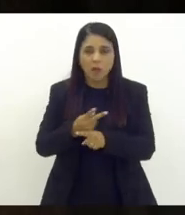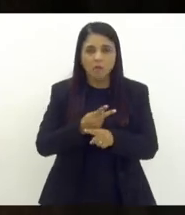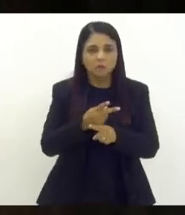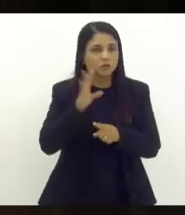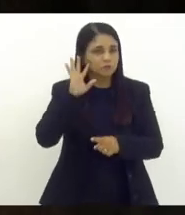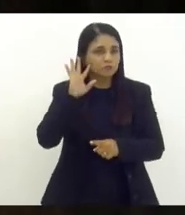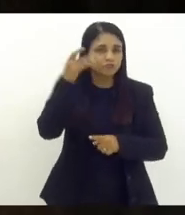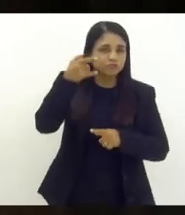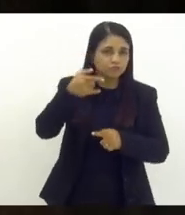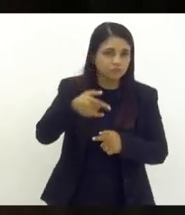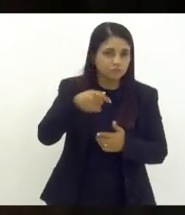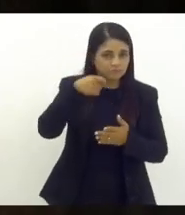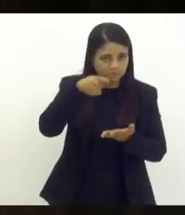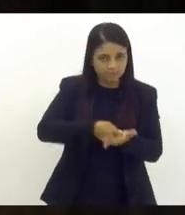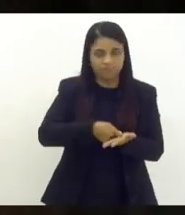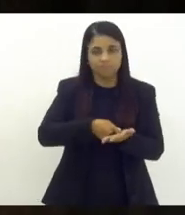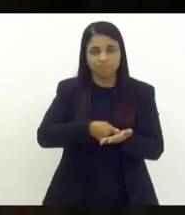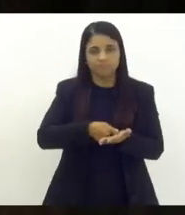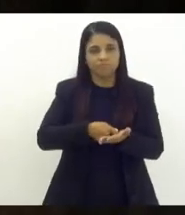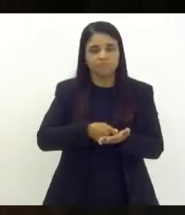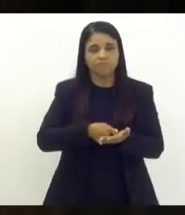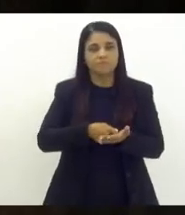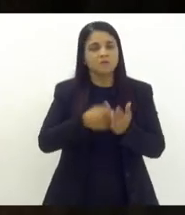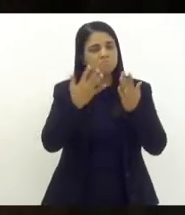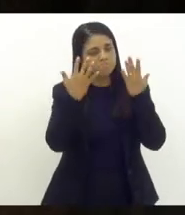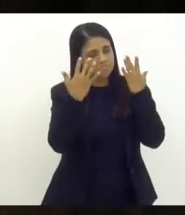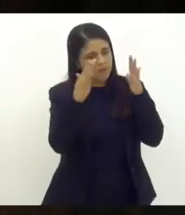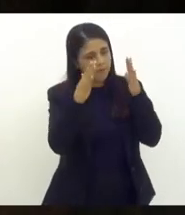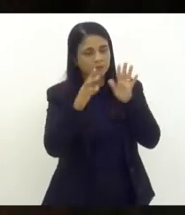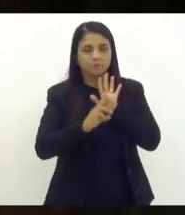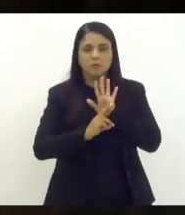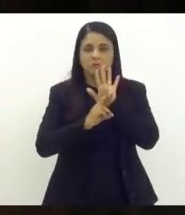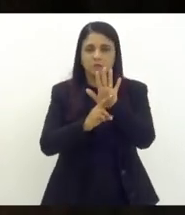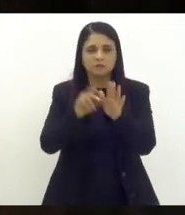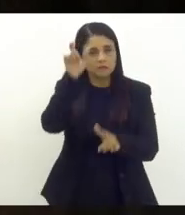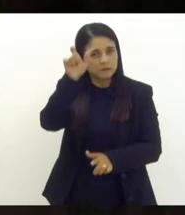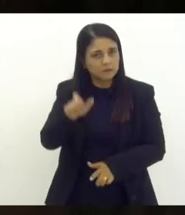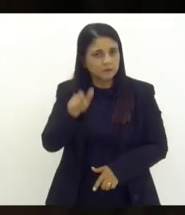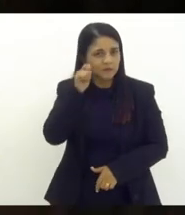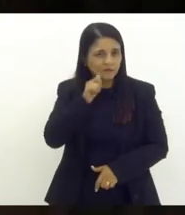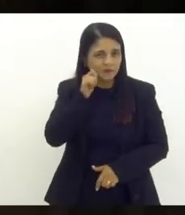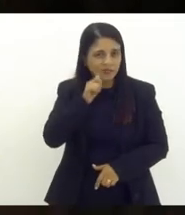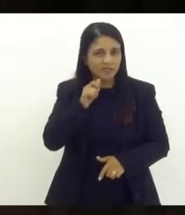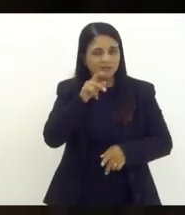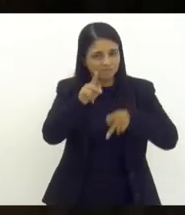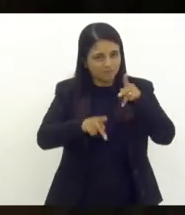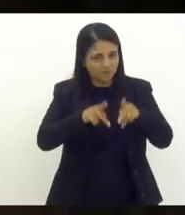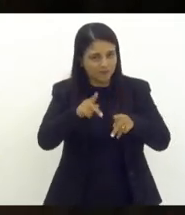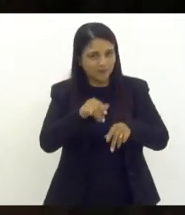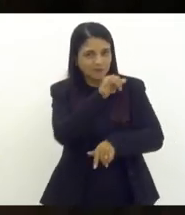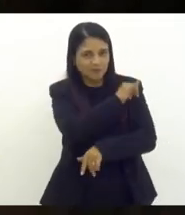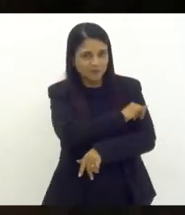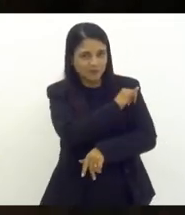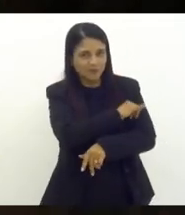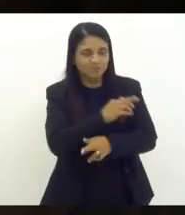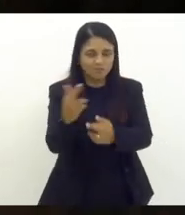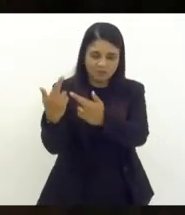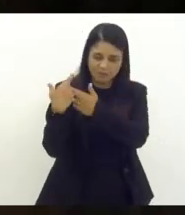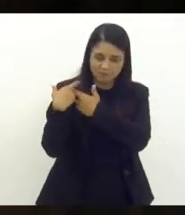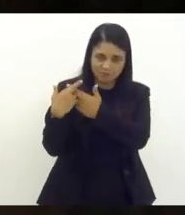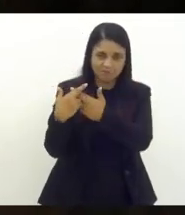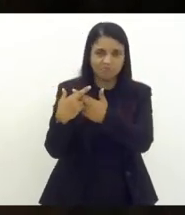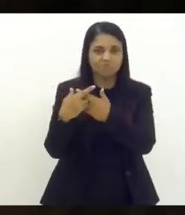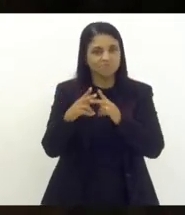soluções efetivas parabéns por representar as mulheres Fluminenses parabéns por representar com responsabilidade e